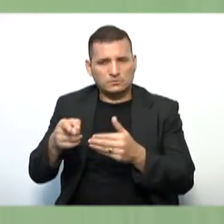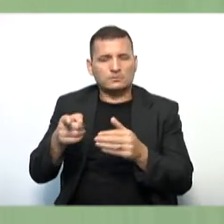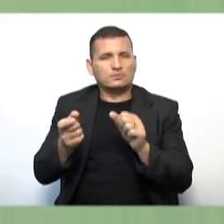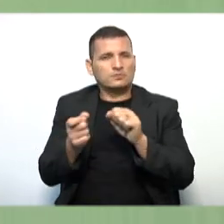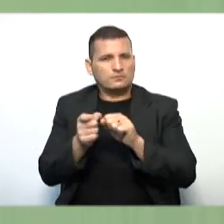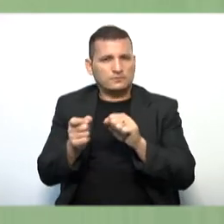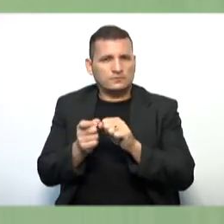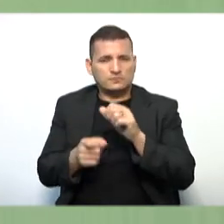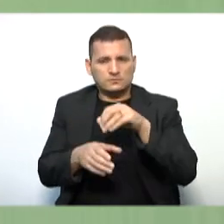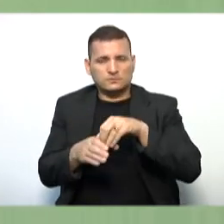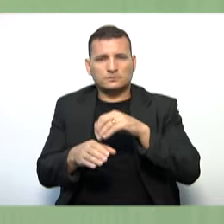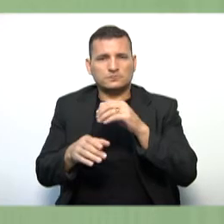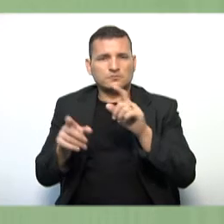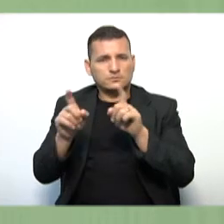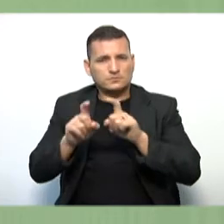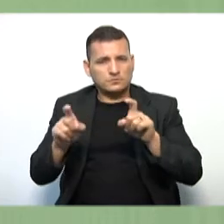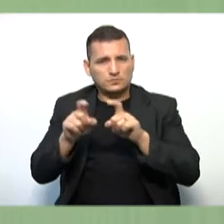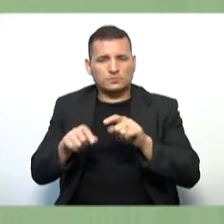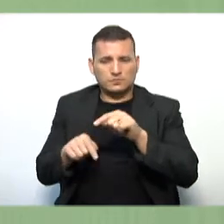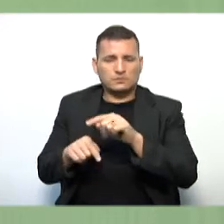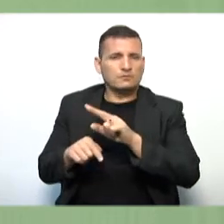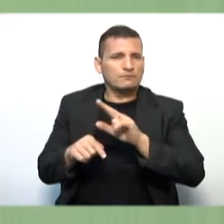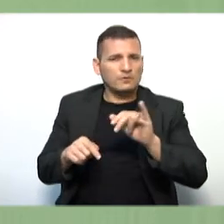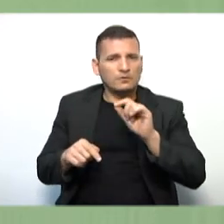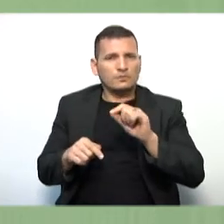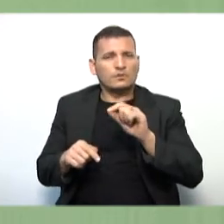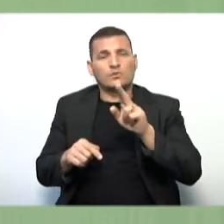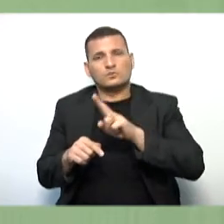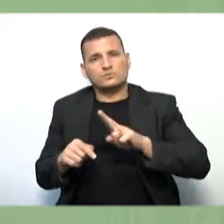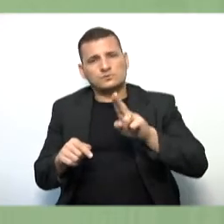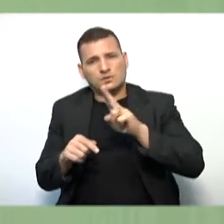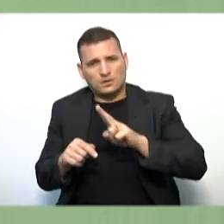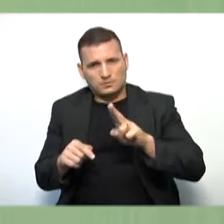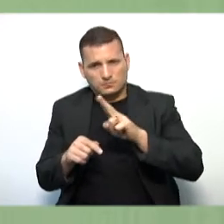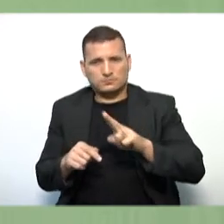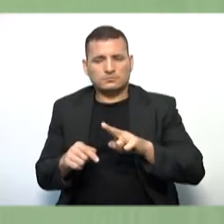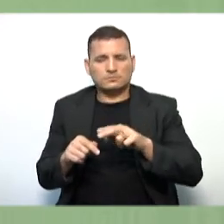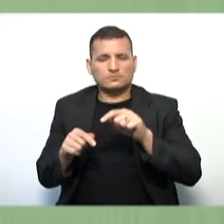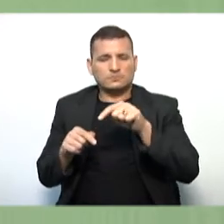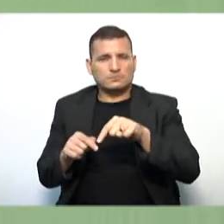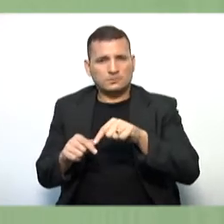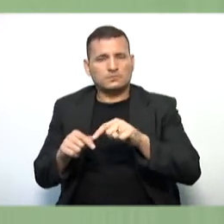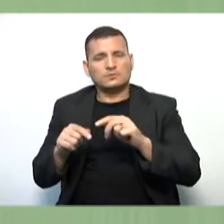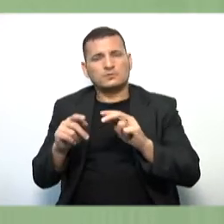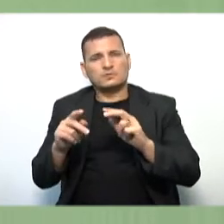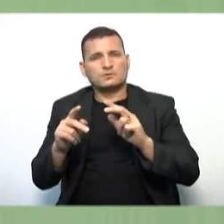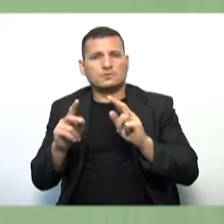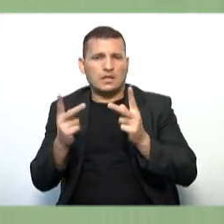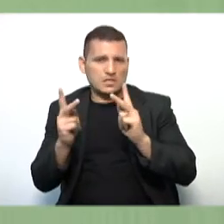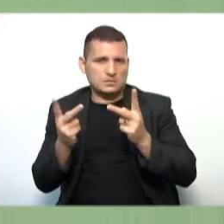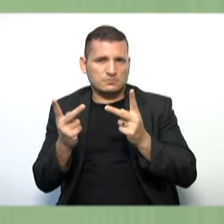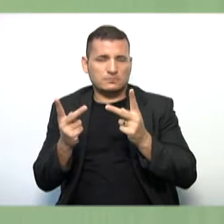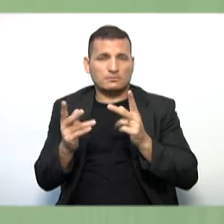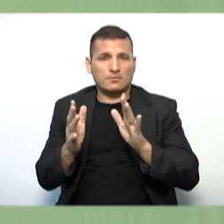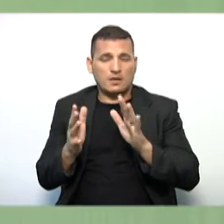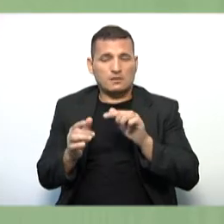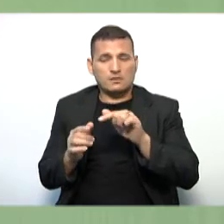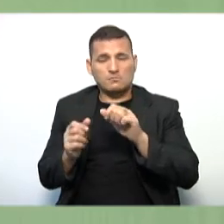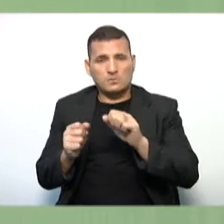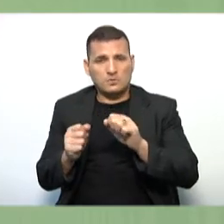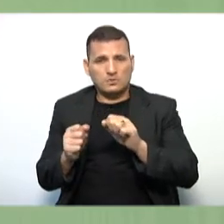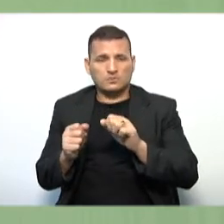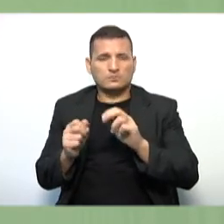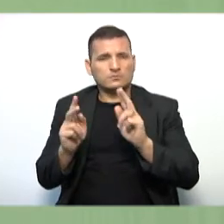realizam, né, eles vão consumir recursos computacionais, como nós falamos. Só que ele pode consumir mais